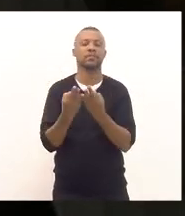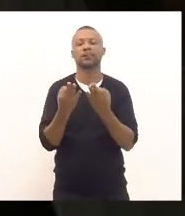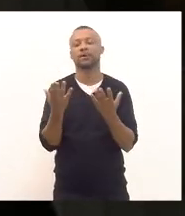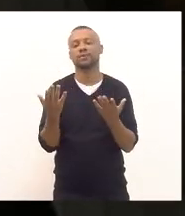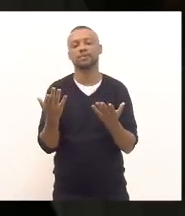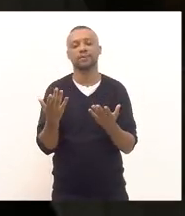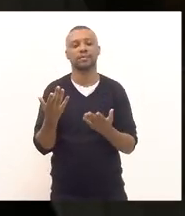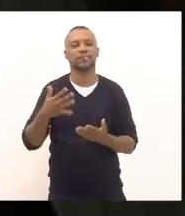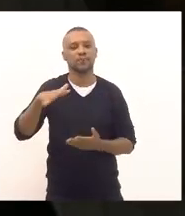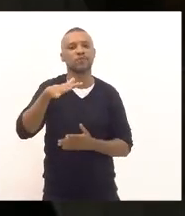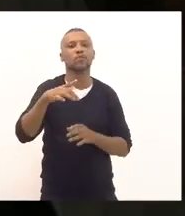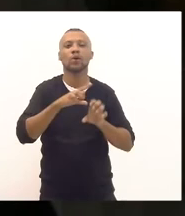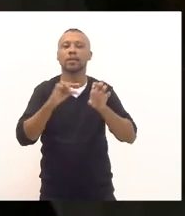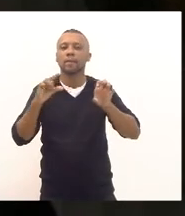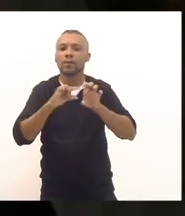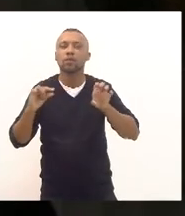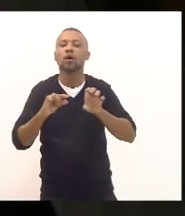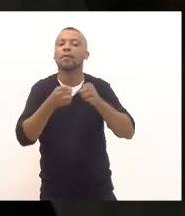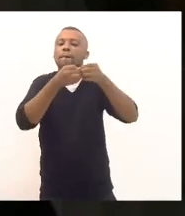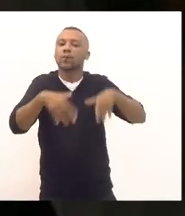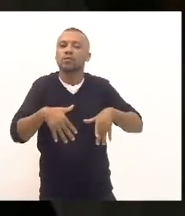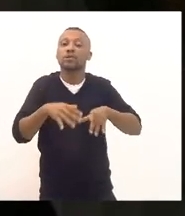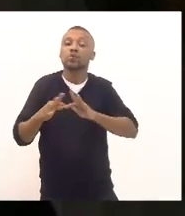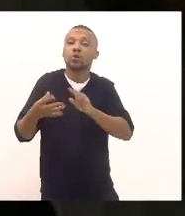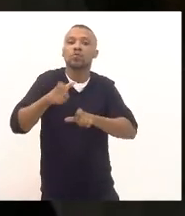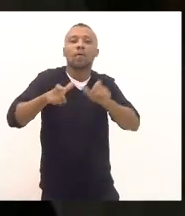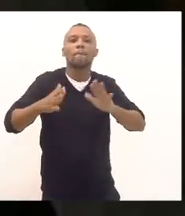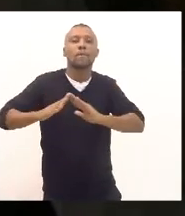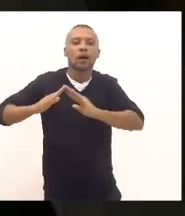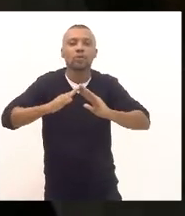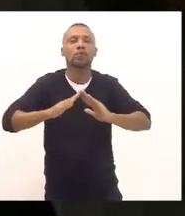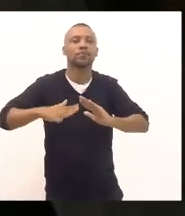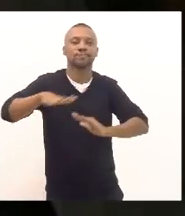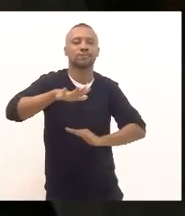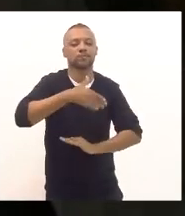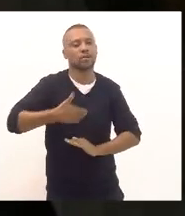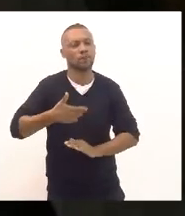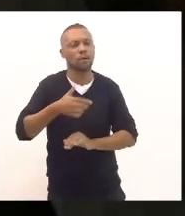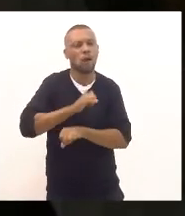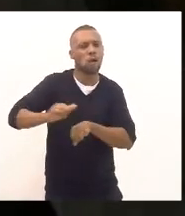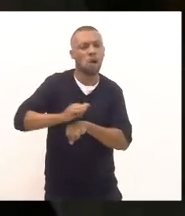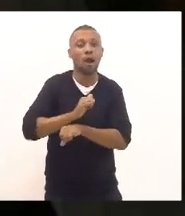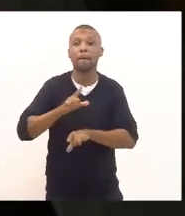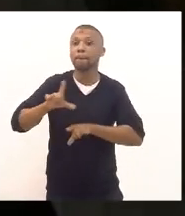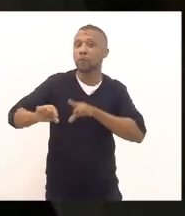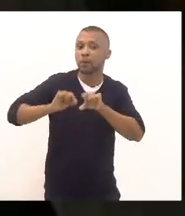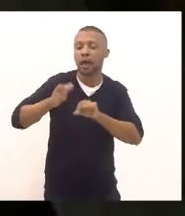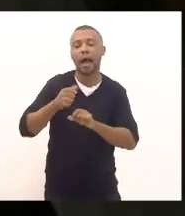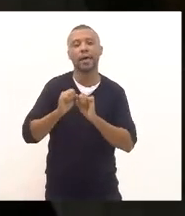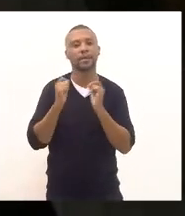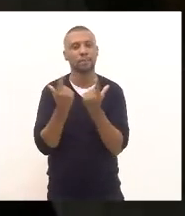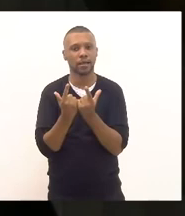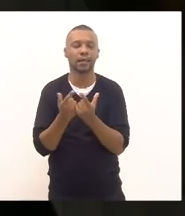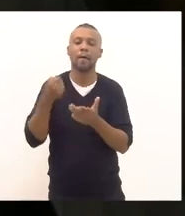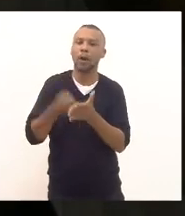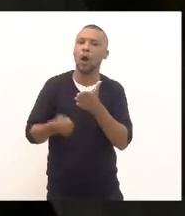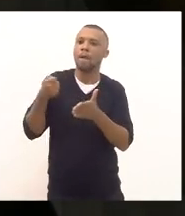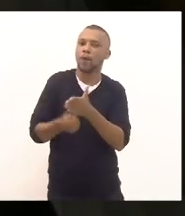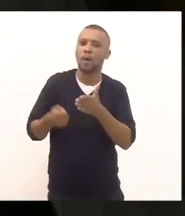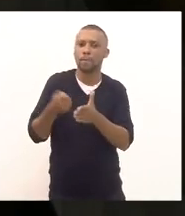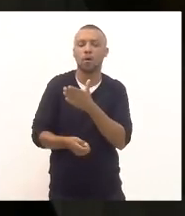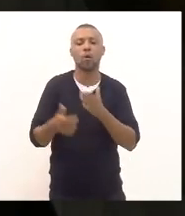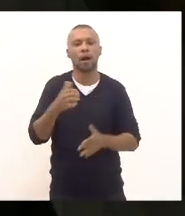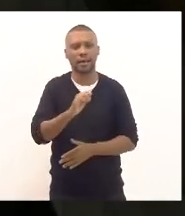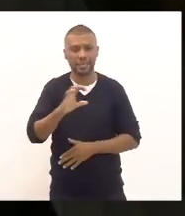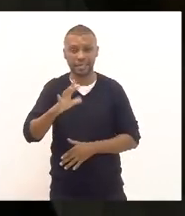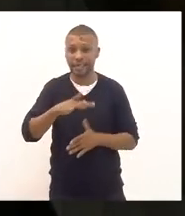empreendedores enfim de todos os municípios do Noroeste do Estado portanto Banco buscar uma alternativa Assembleia está lutando muito André Ceciliano presente